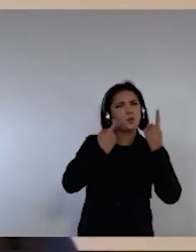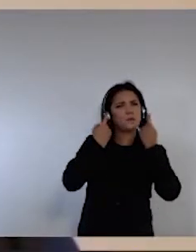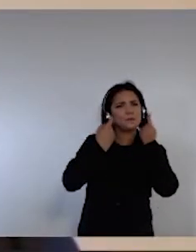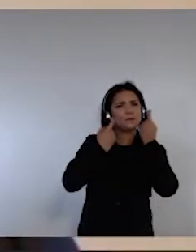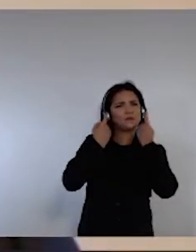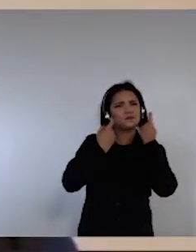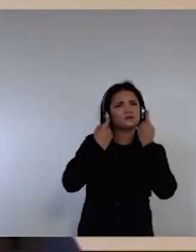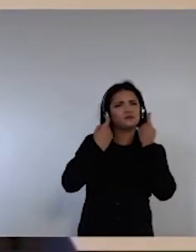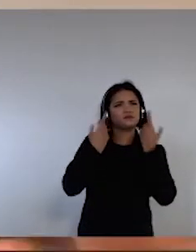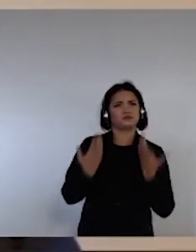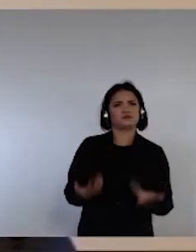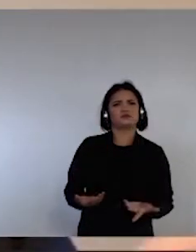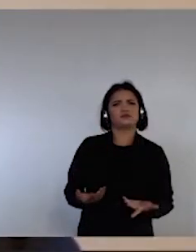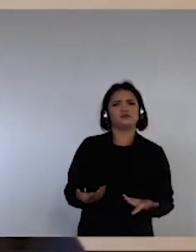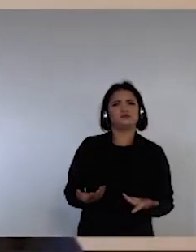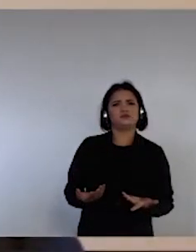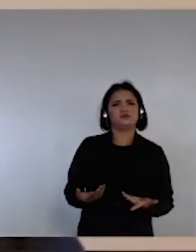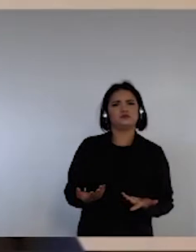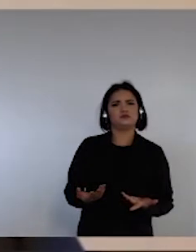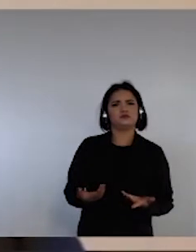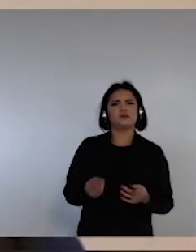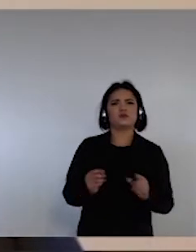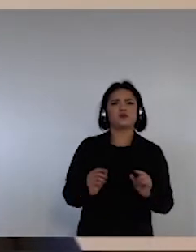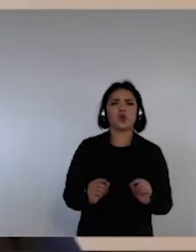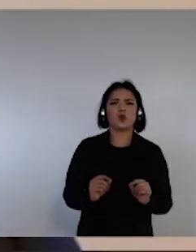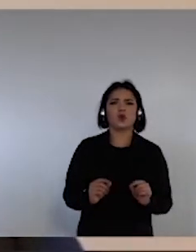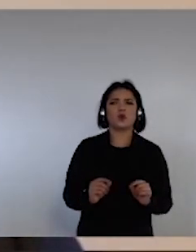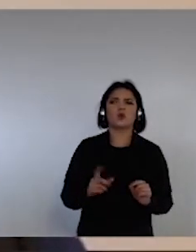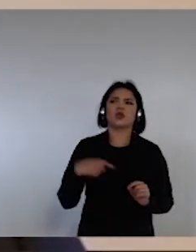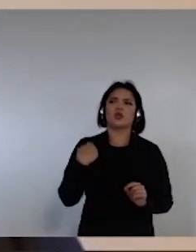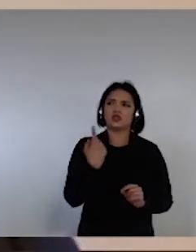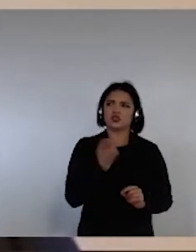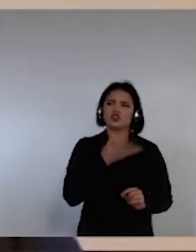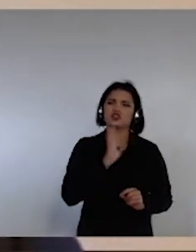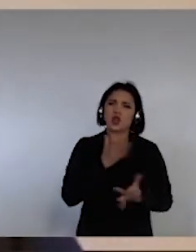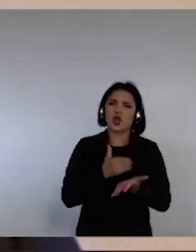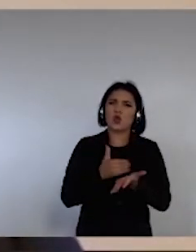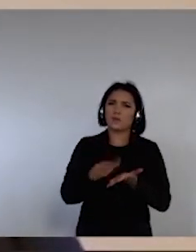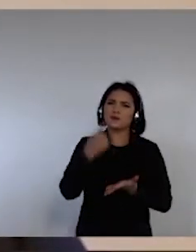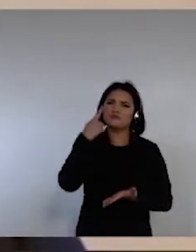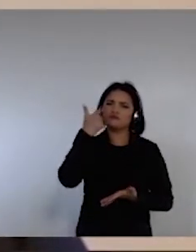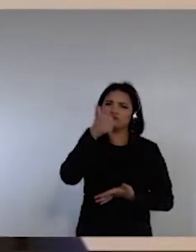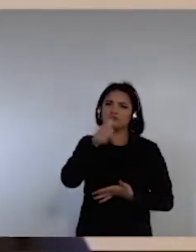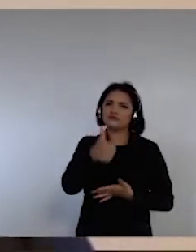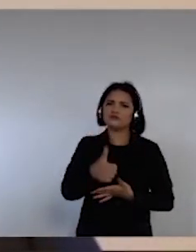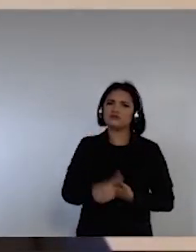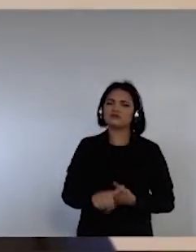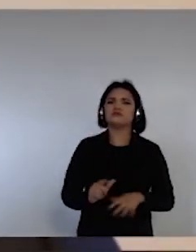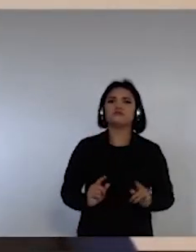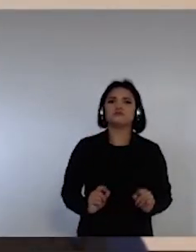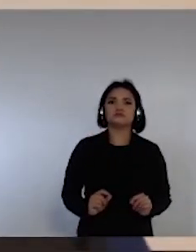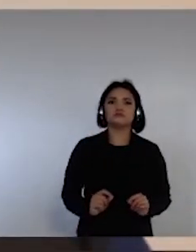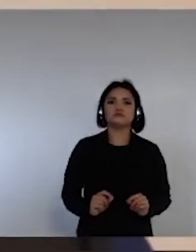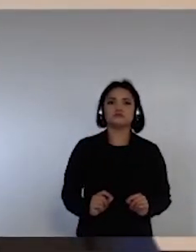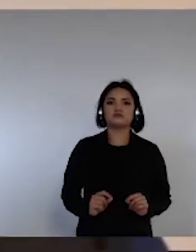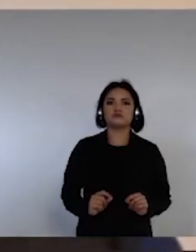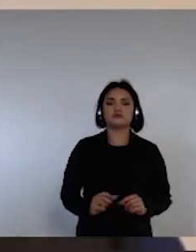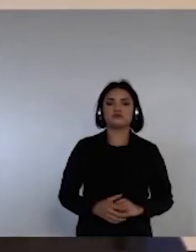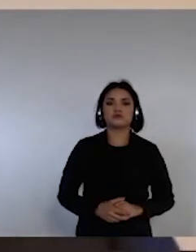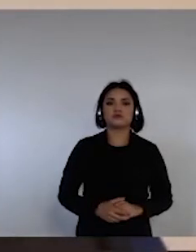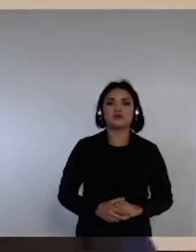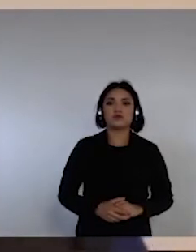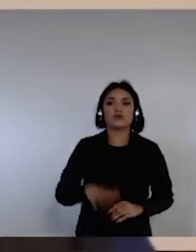doutor Marcelo Ribeiro, com a doutora Cristiane Romano. Esses sim que são meus professores. Eu tenho, a respeito dessa questão